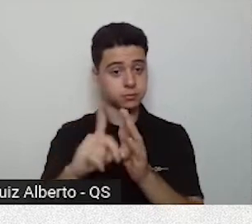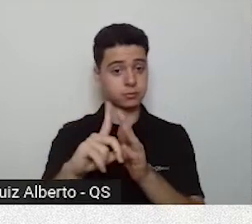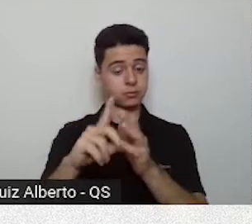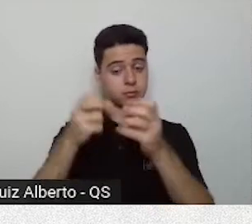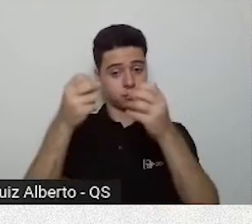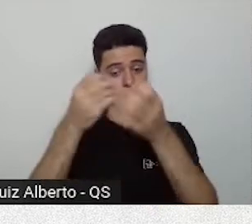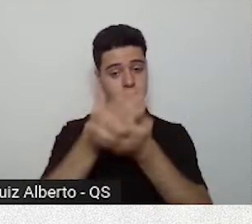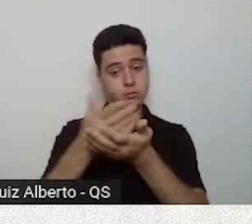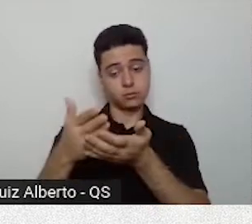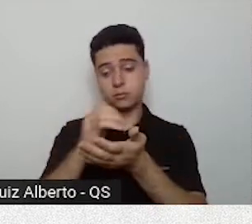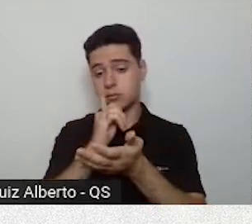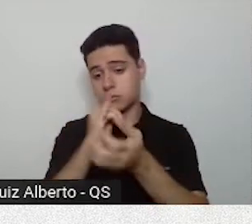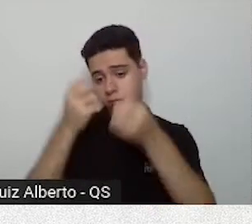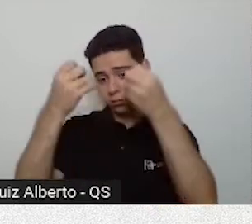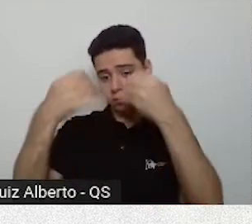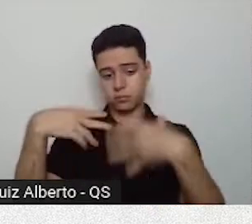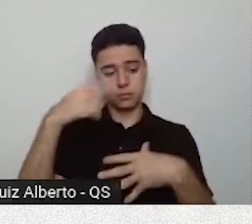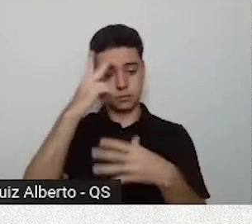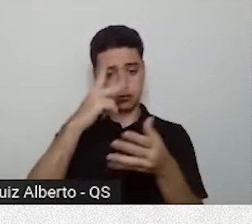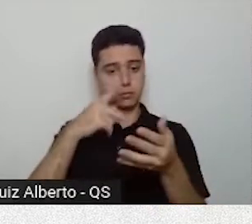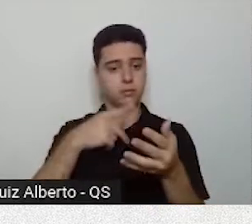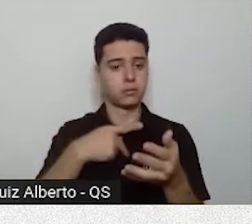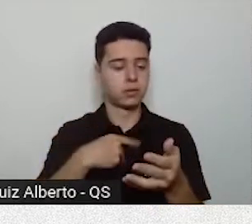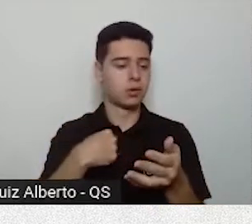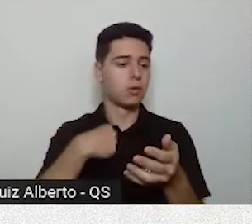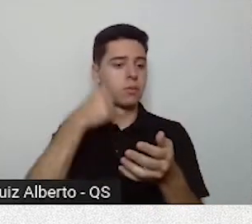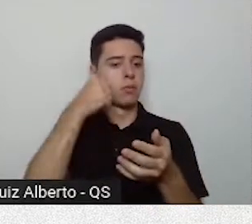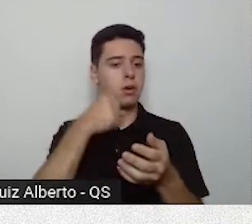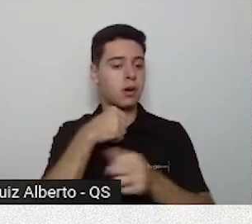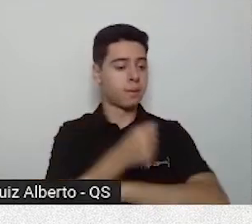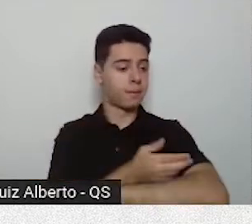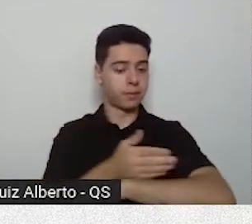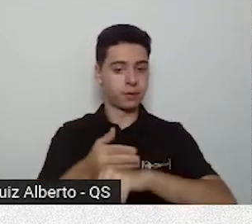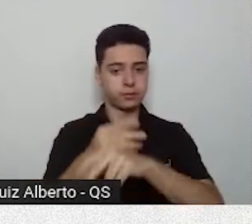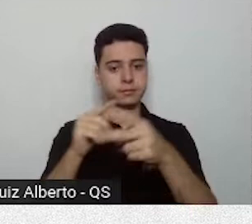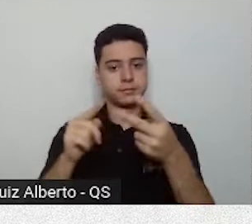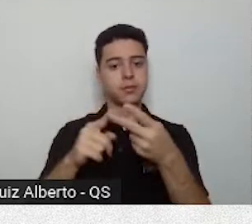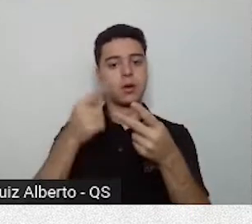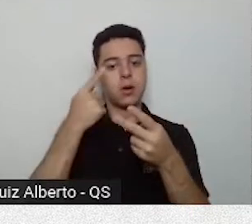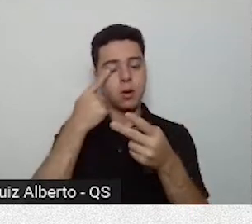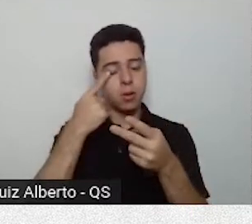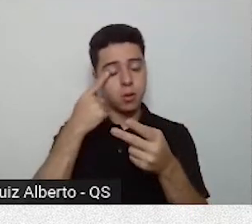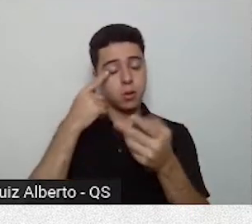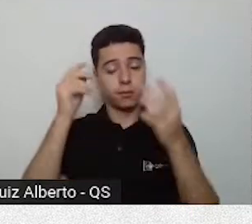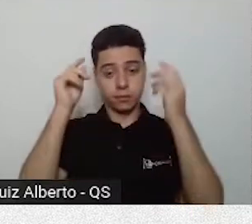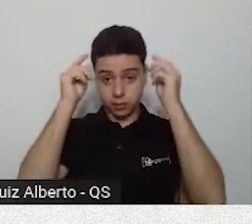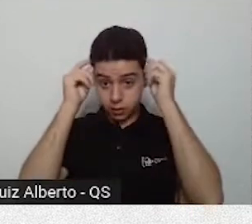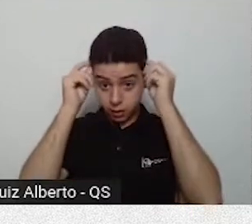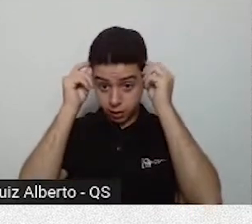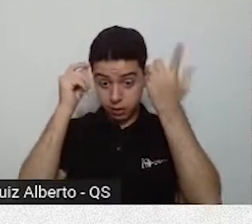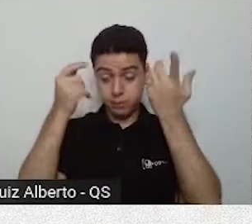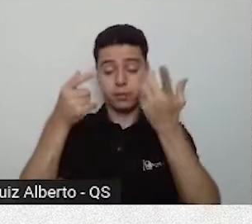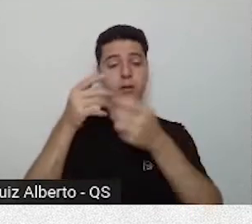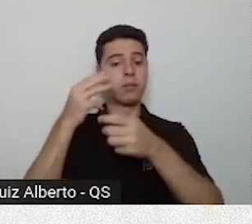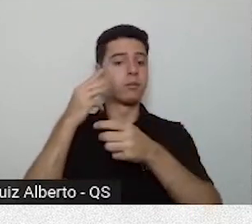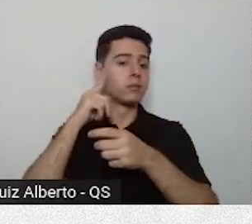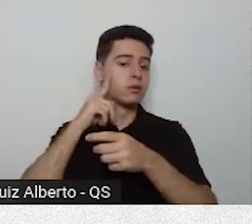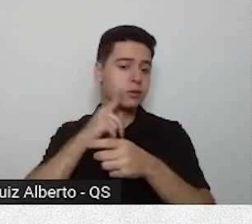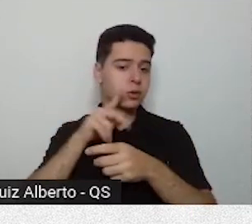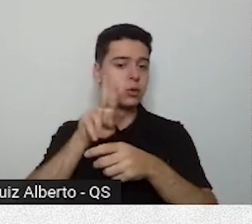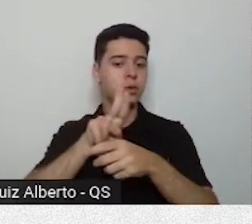audiodescrição. Eu sou uma mulher branca, de olhos e cabelos castanhos, uso uma franja, meu cabelo